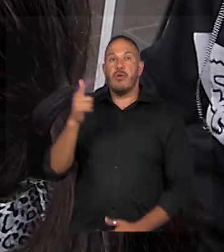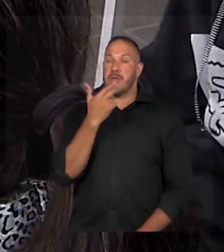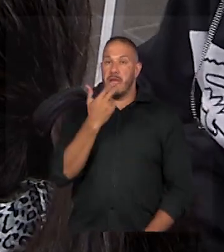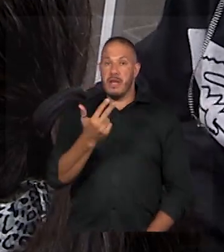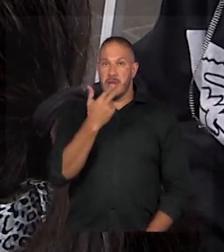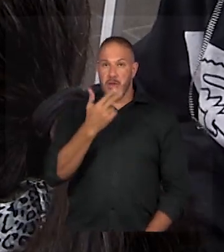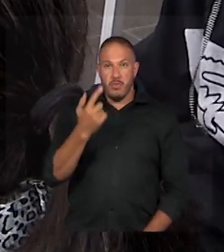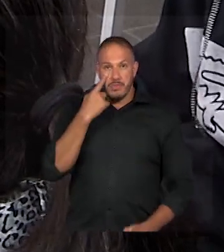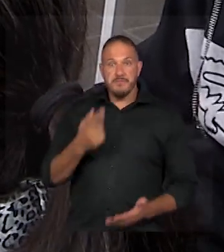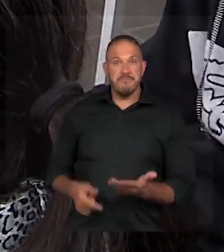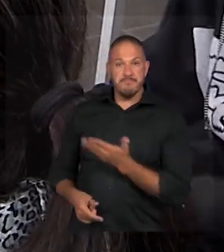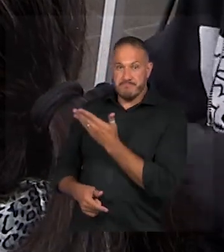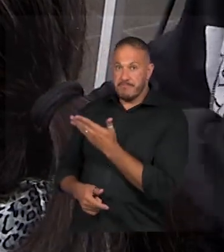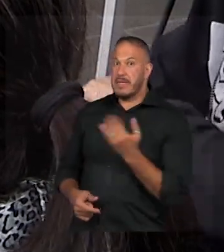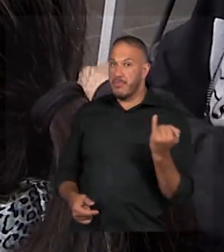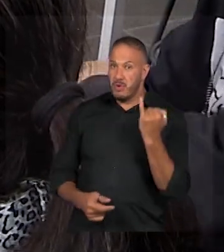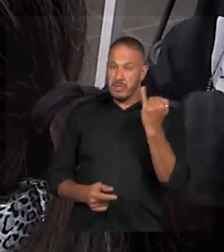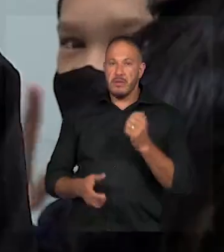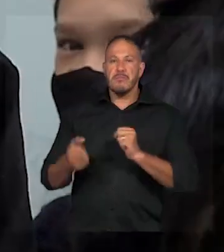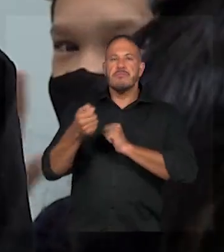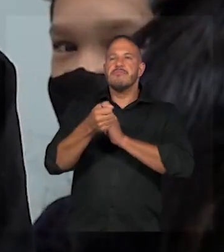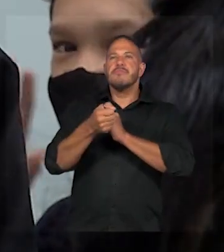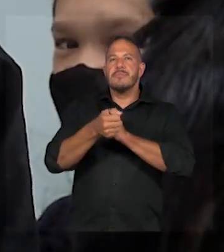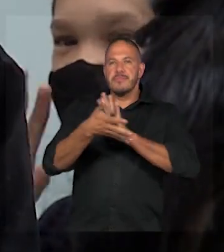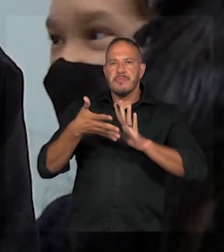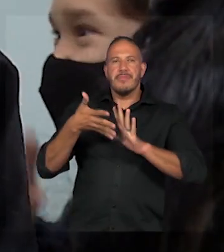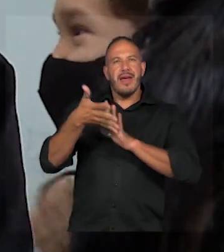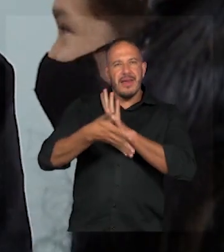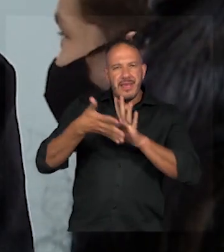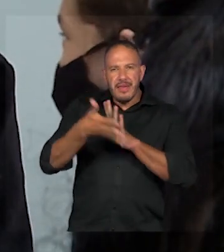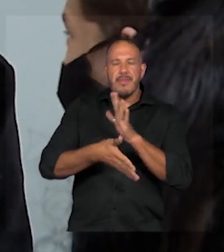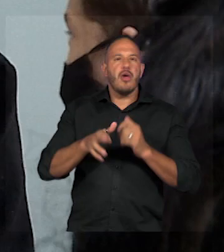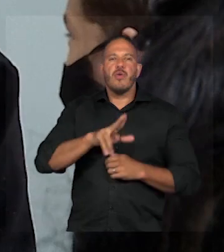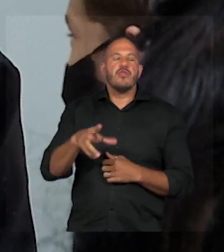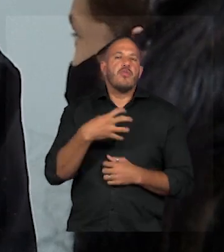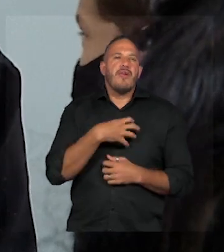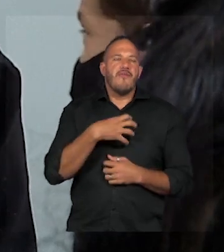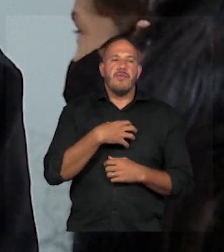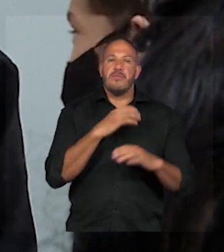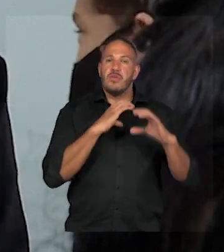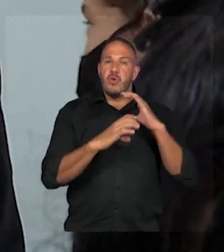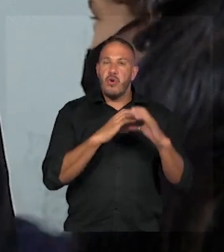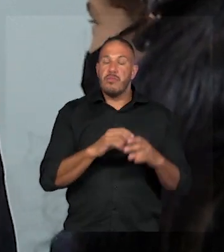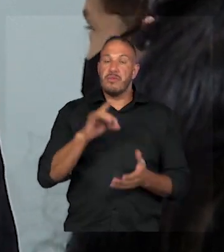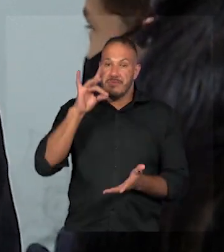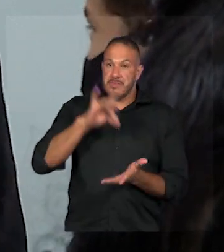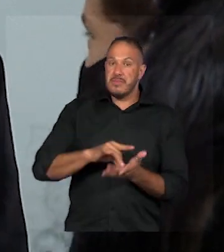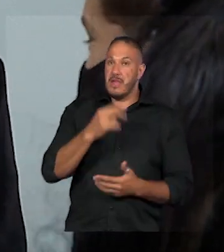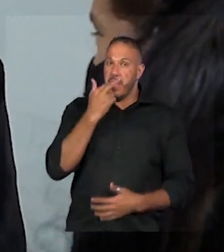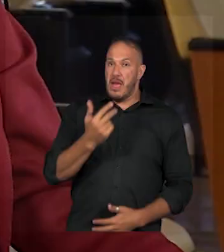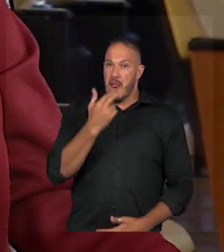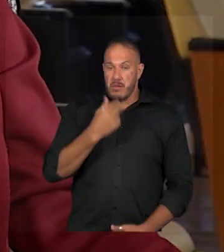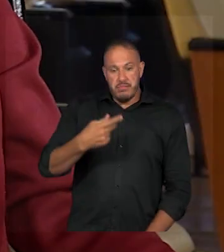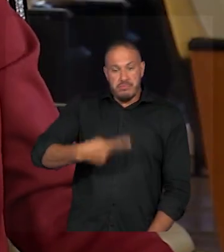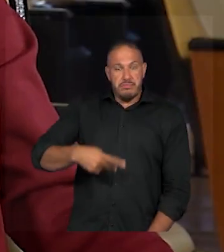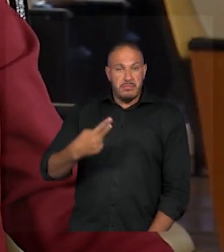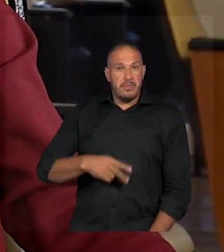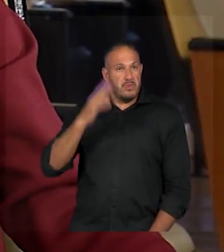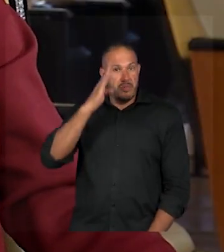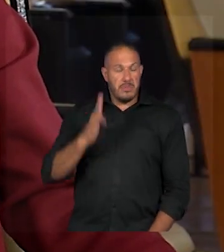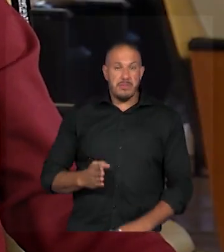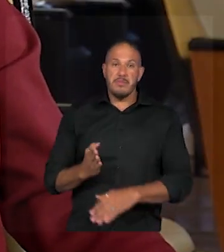muito importante que a gente entenda que a Libras não é uma forma de comunicação. Libras é um idioma oficial no nosso país,